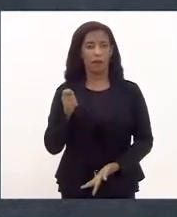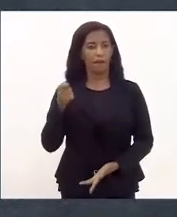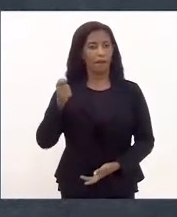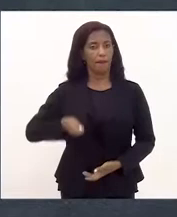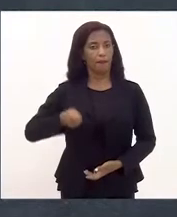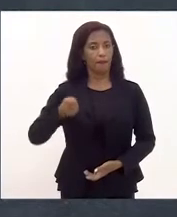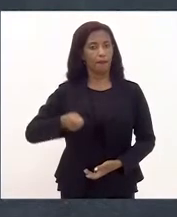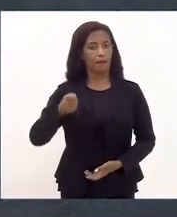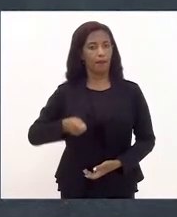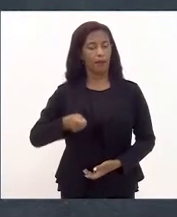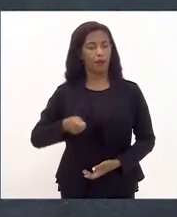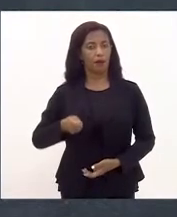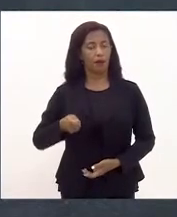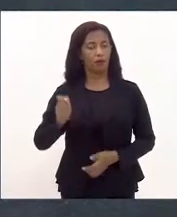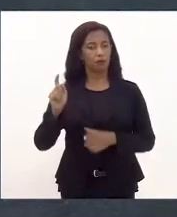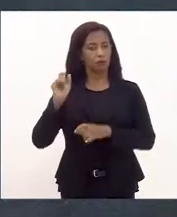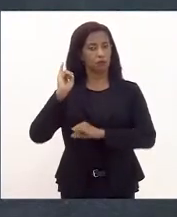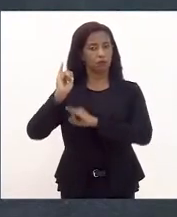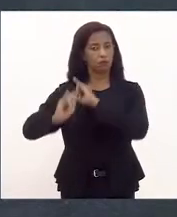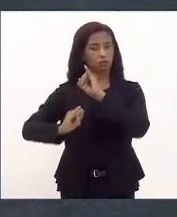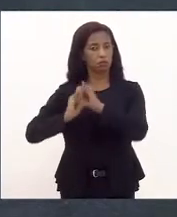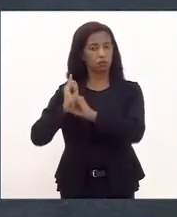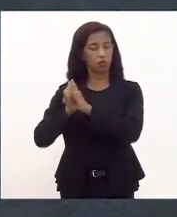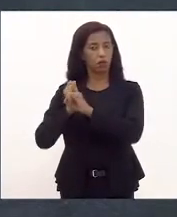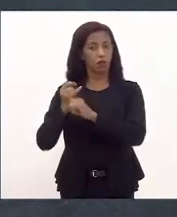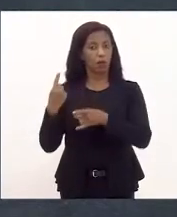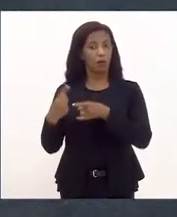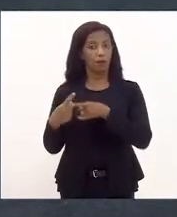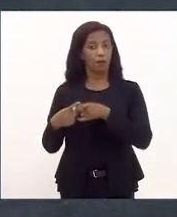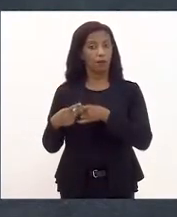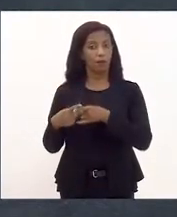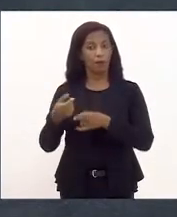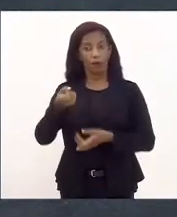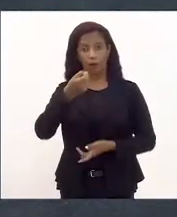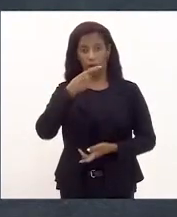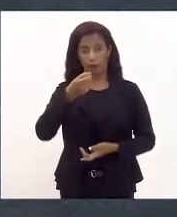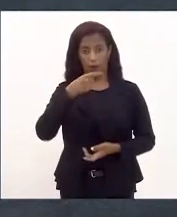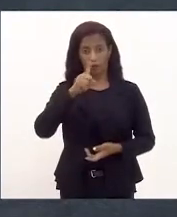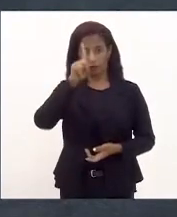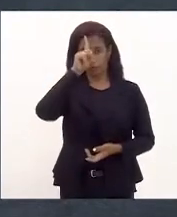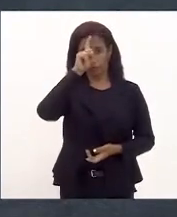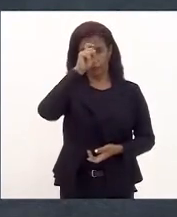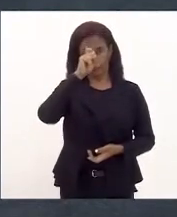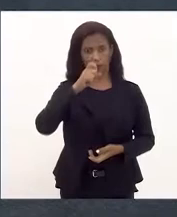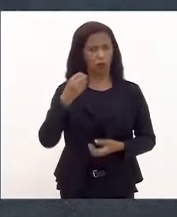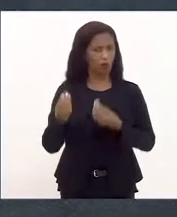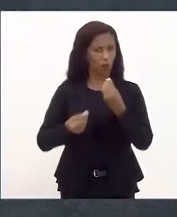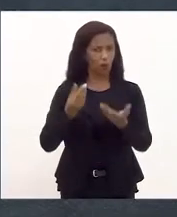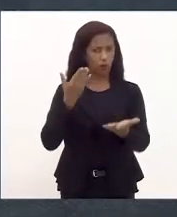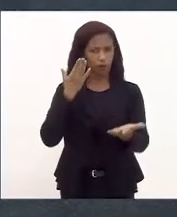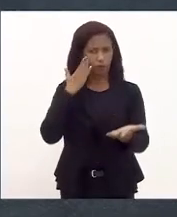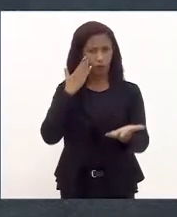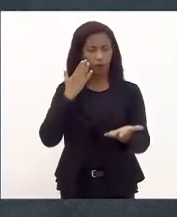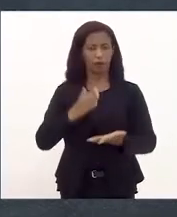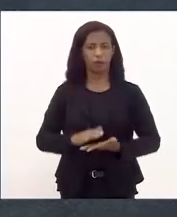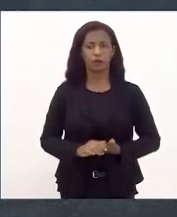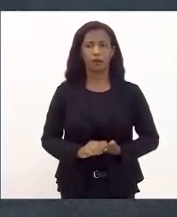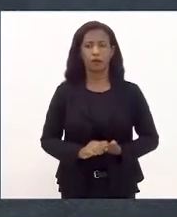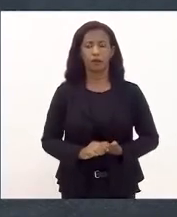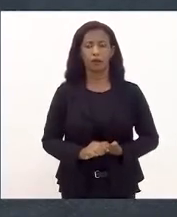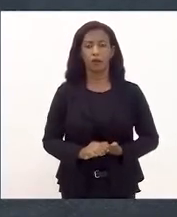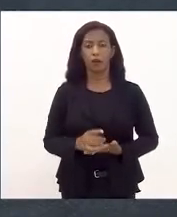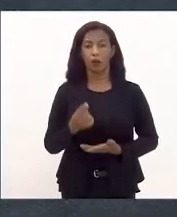eletrônico. Porque os medicamentos hospitalares, como sabe bem Vossa Excelência, custa